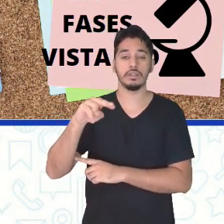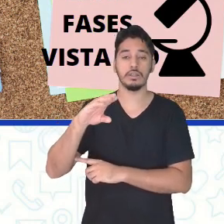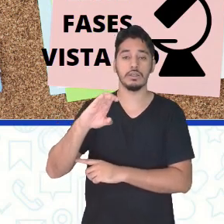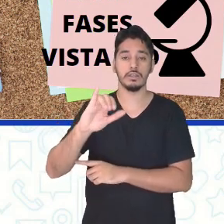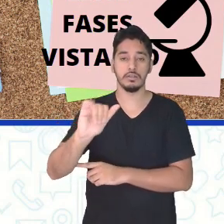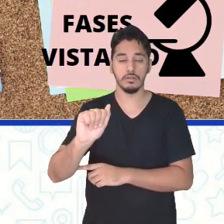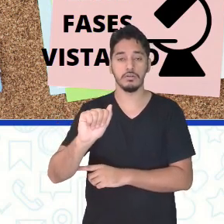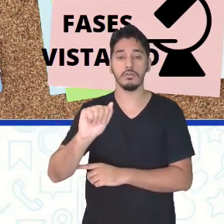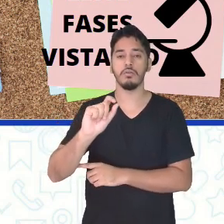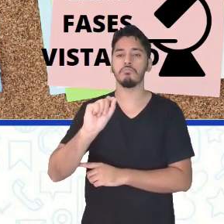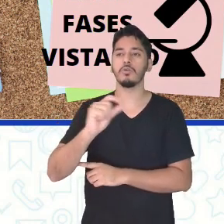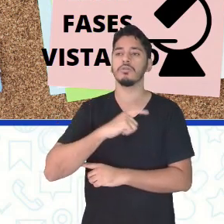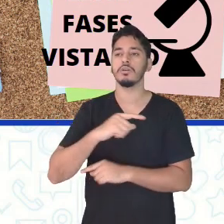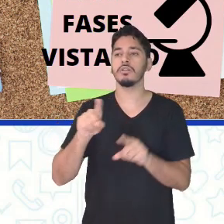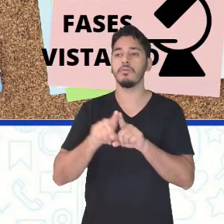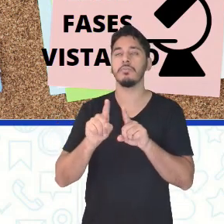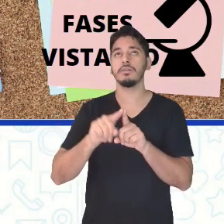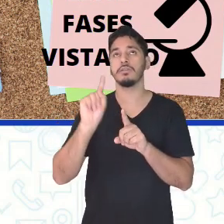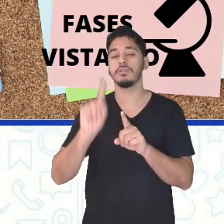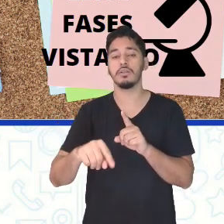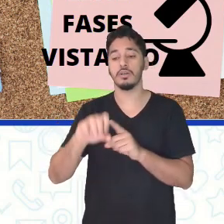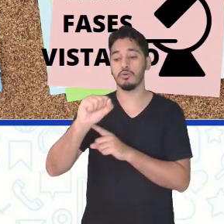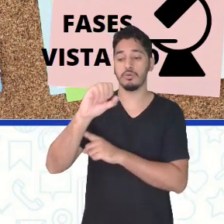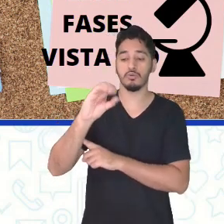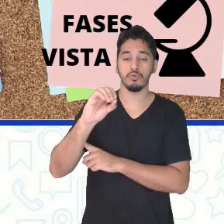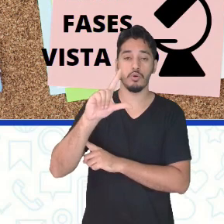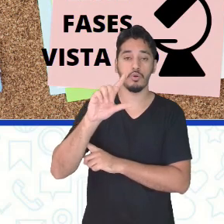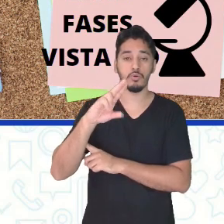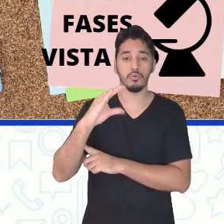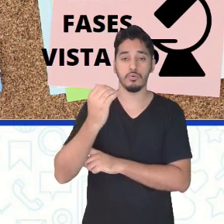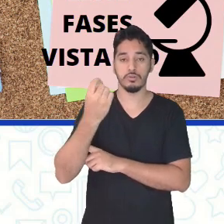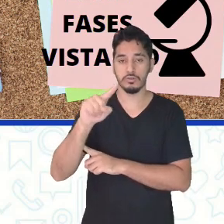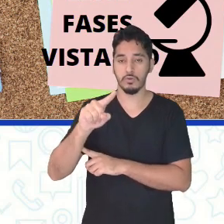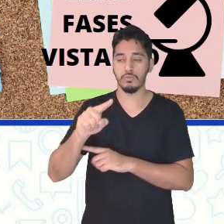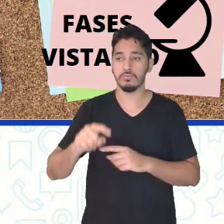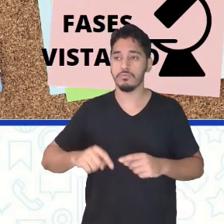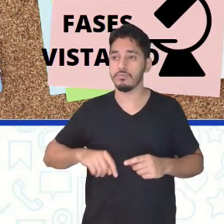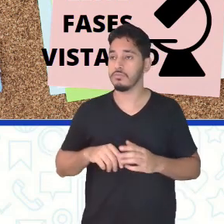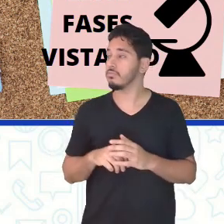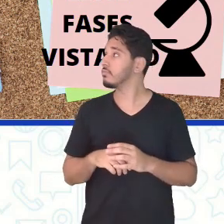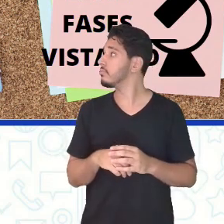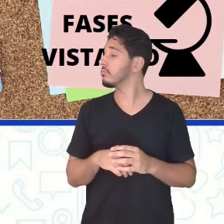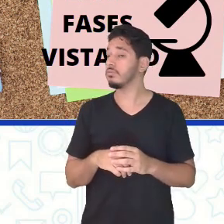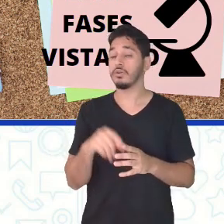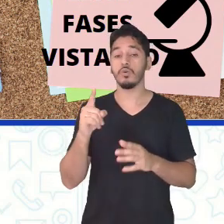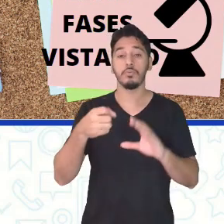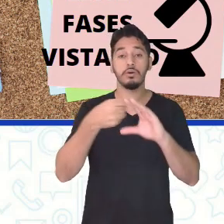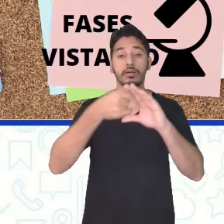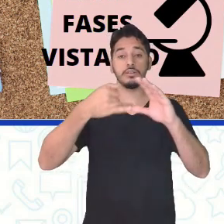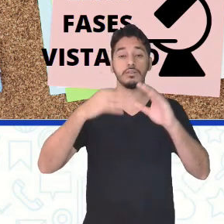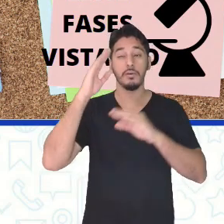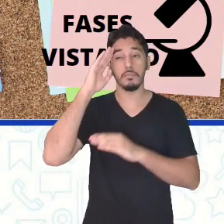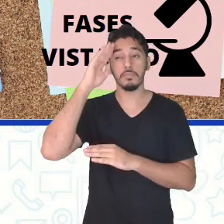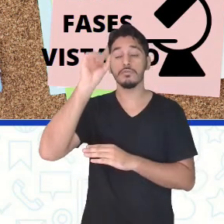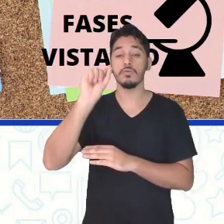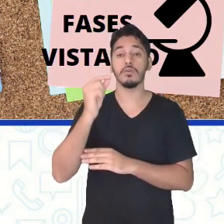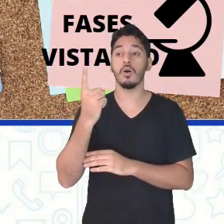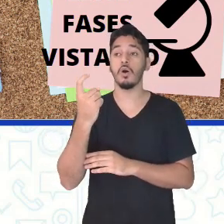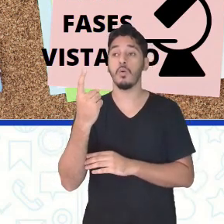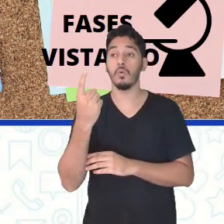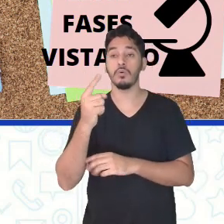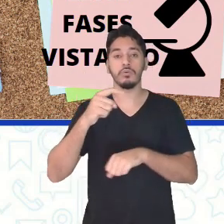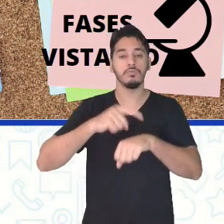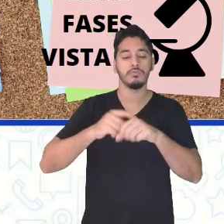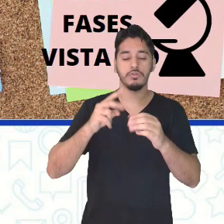Então, ali aconteceu uma solução. E aí a gente tem como característica principal uma única